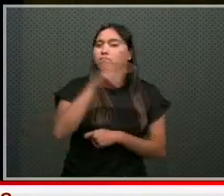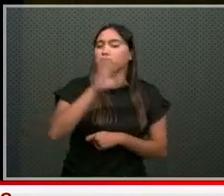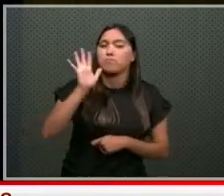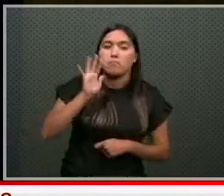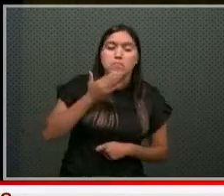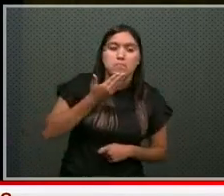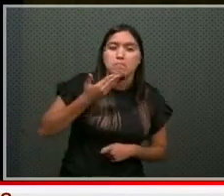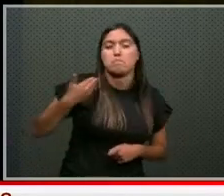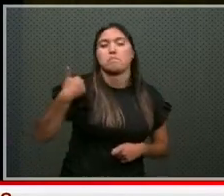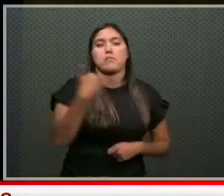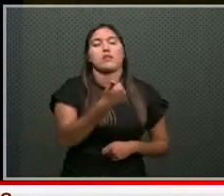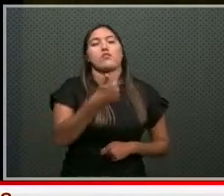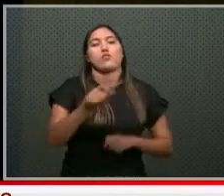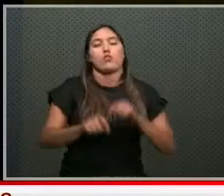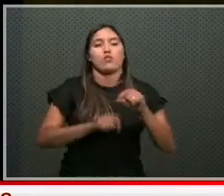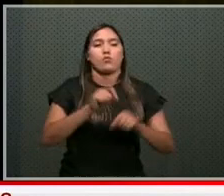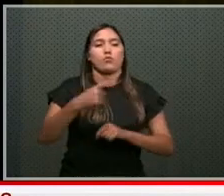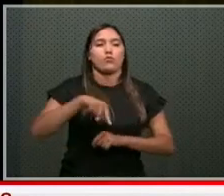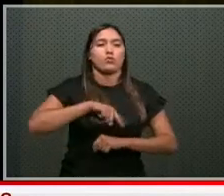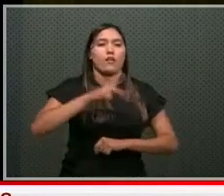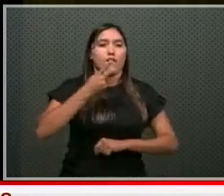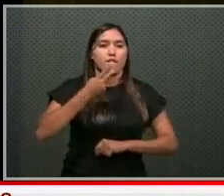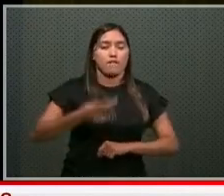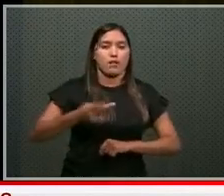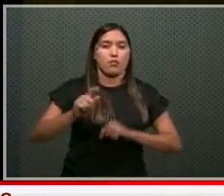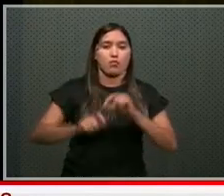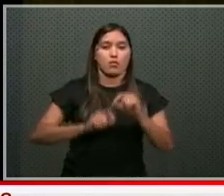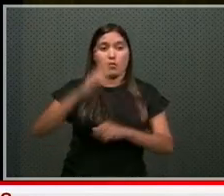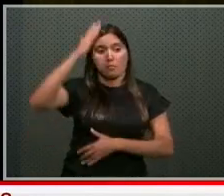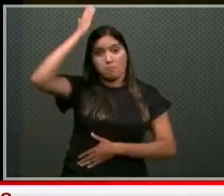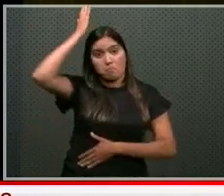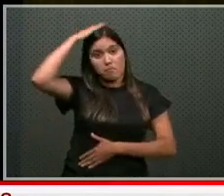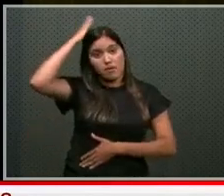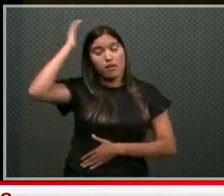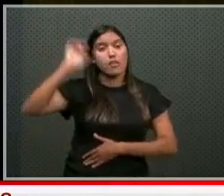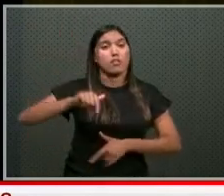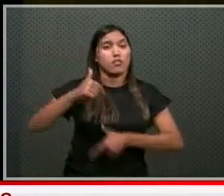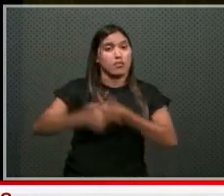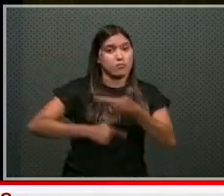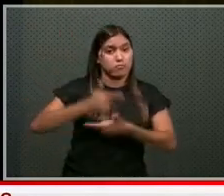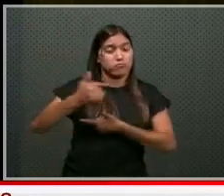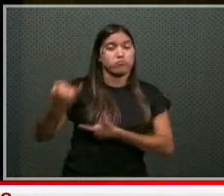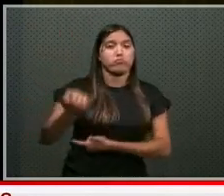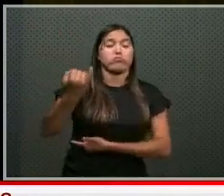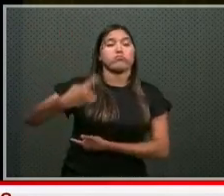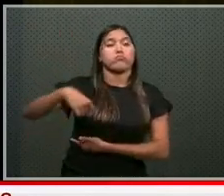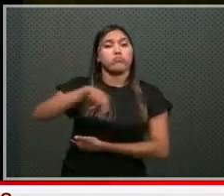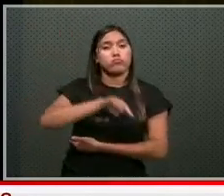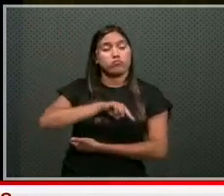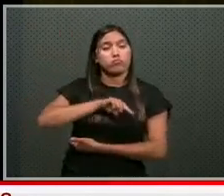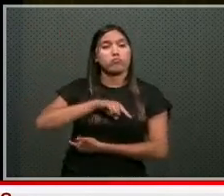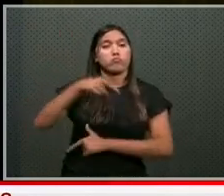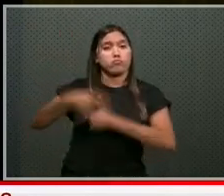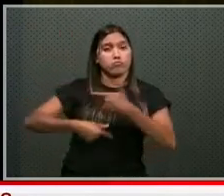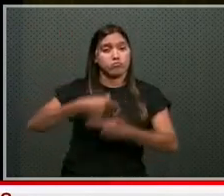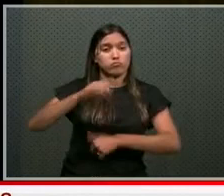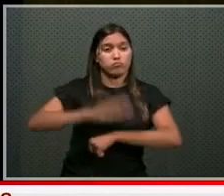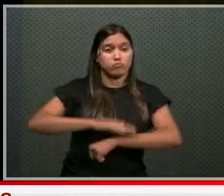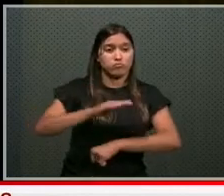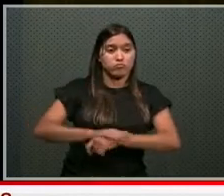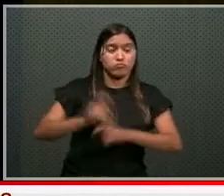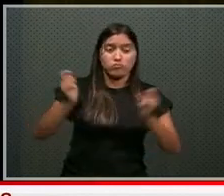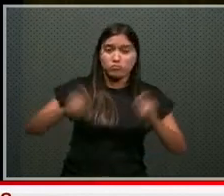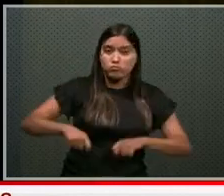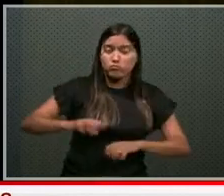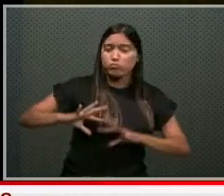melhorar porque já temos dito aí eu parar é uma potência se nós posicionarmos enquanto consumidores e potencial de tudo que